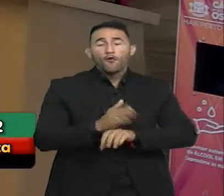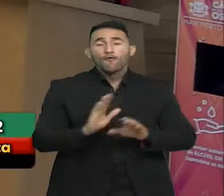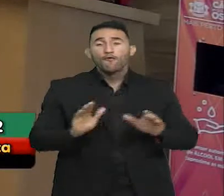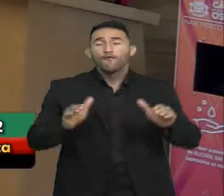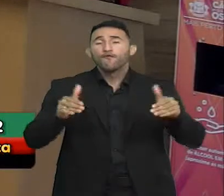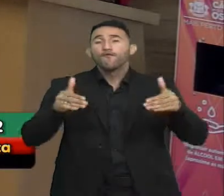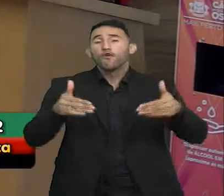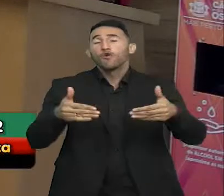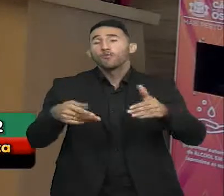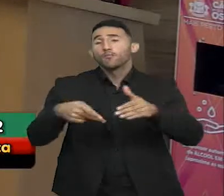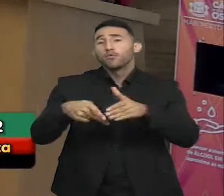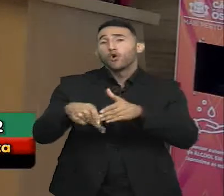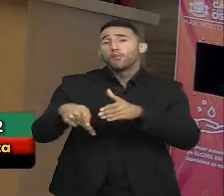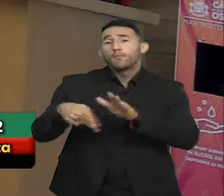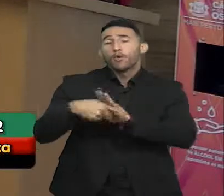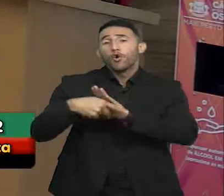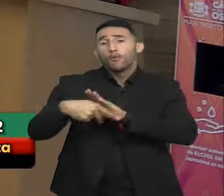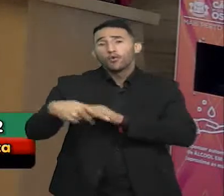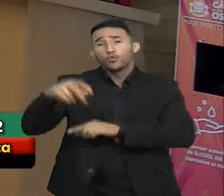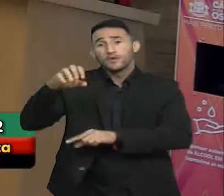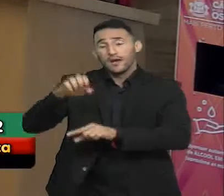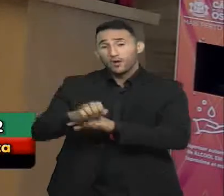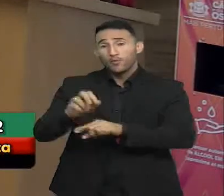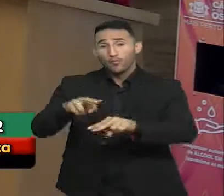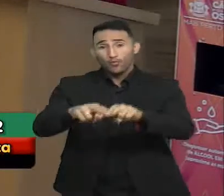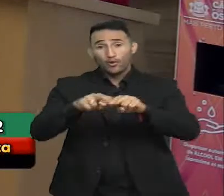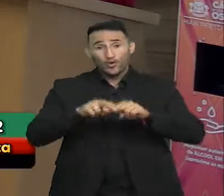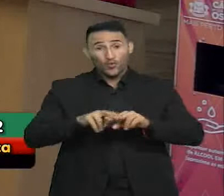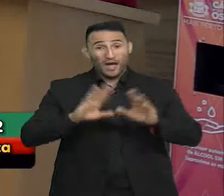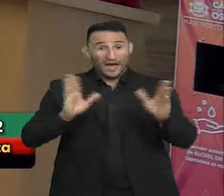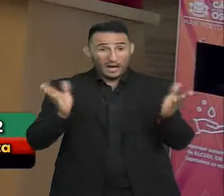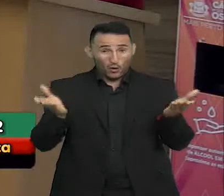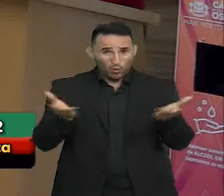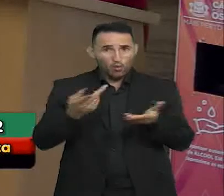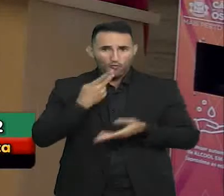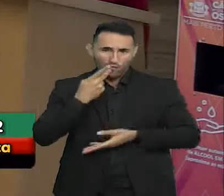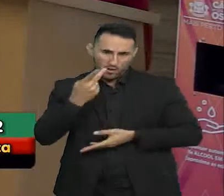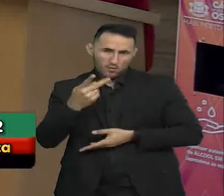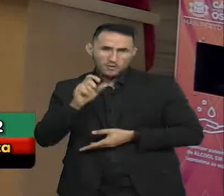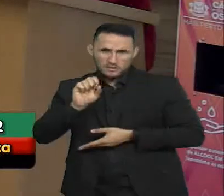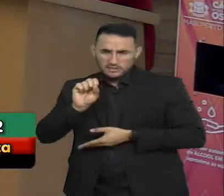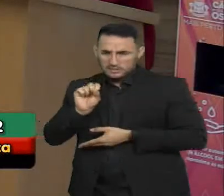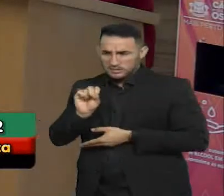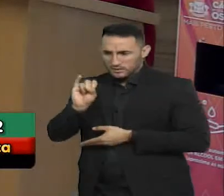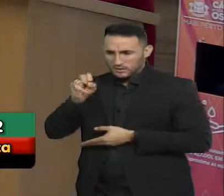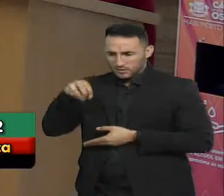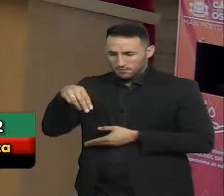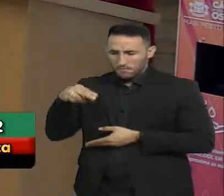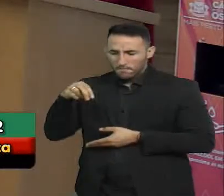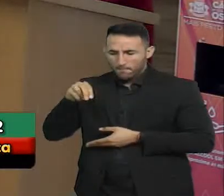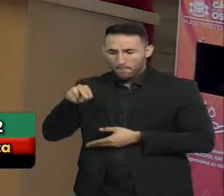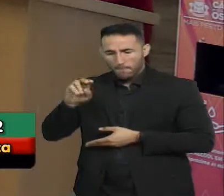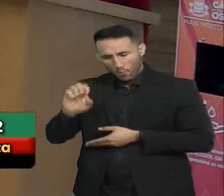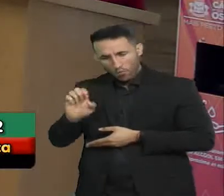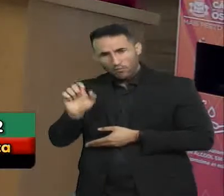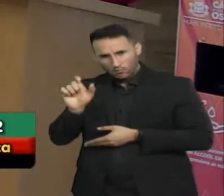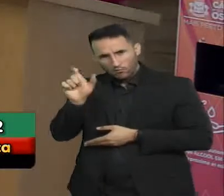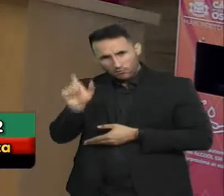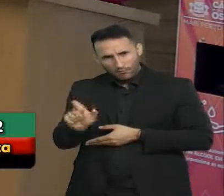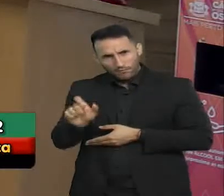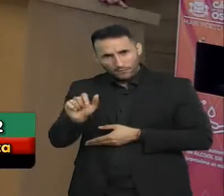Interreligioso Estadual. E aí eu já deixo aqui, Simone, né, e equipe,